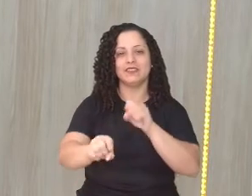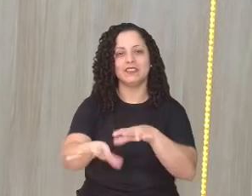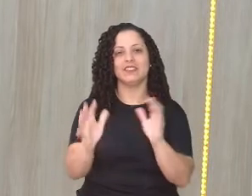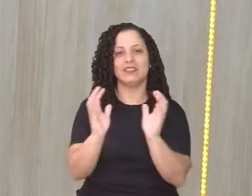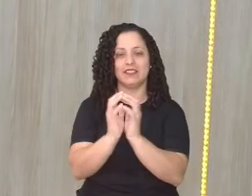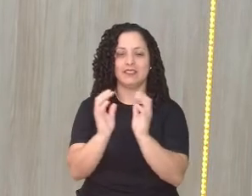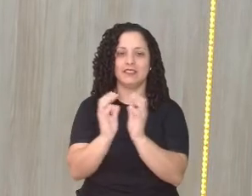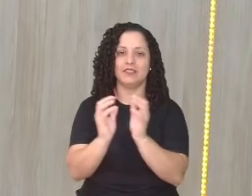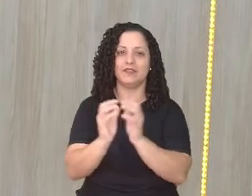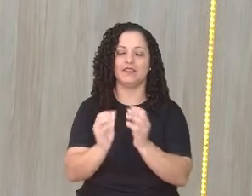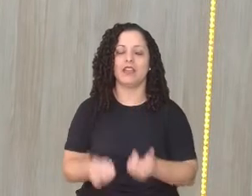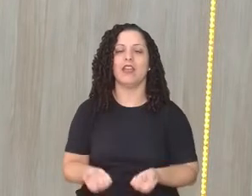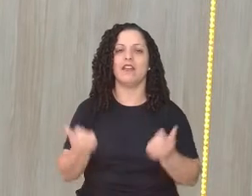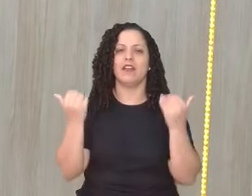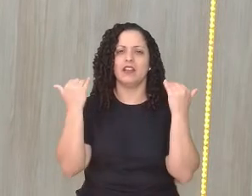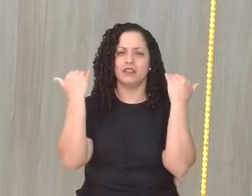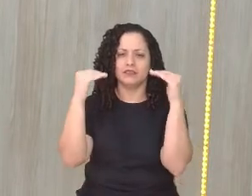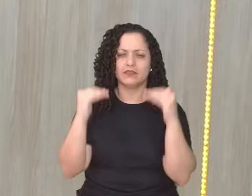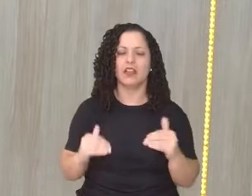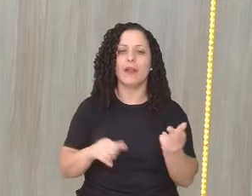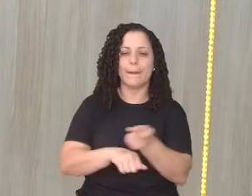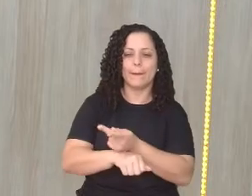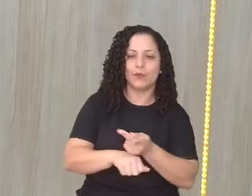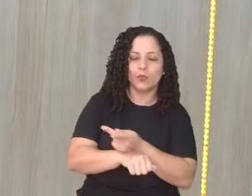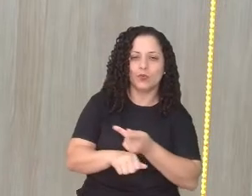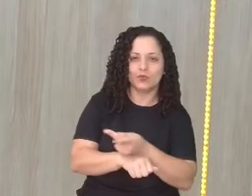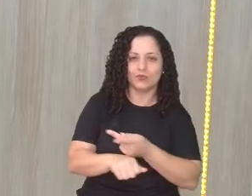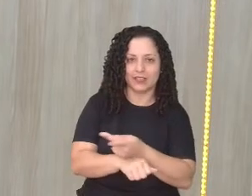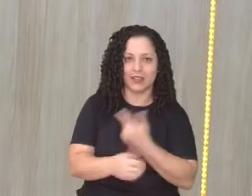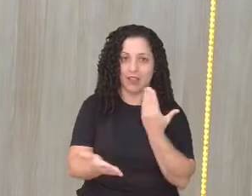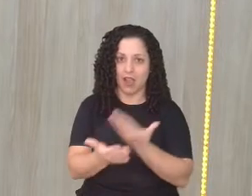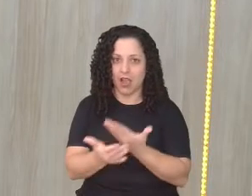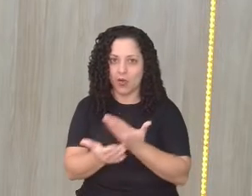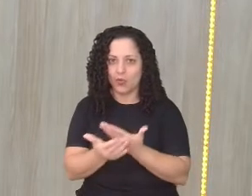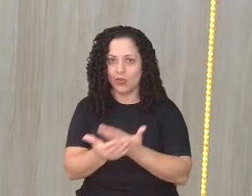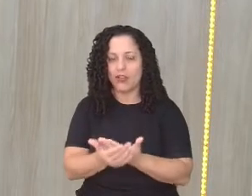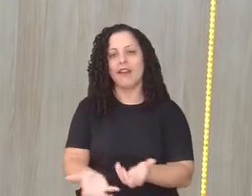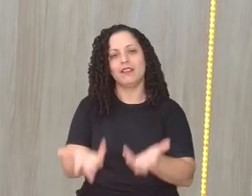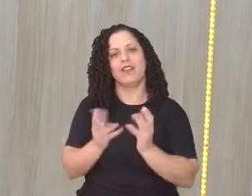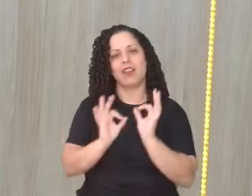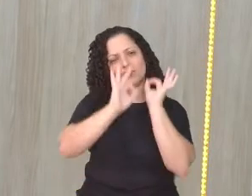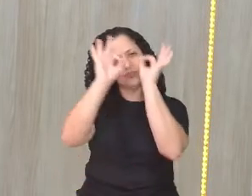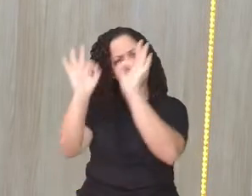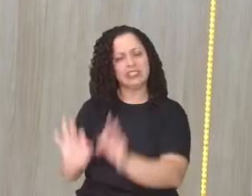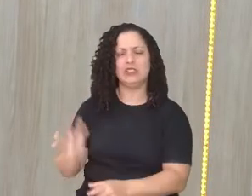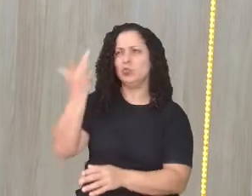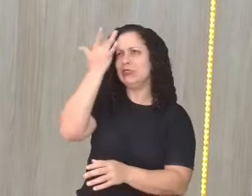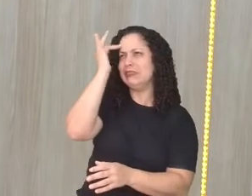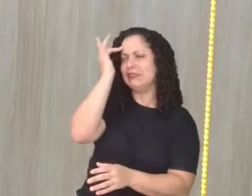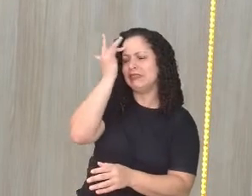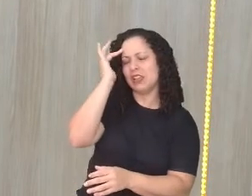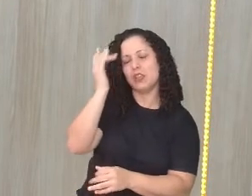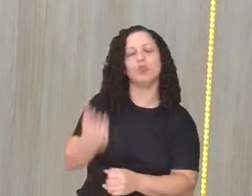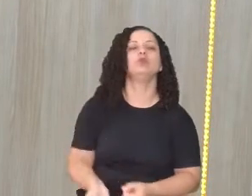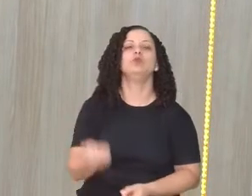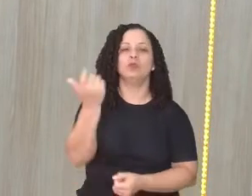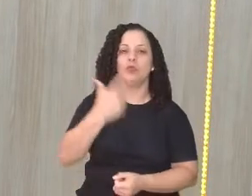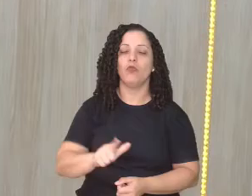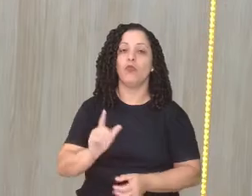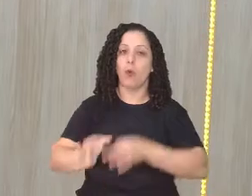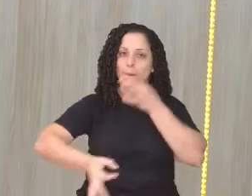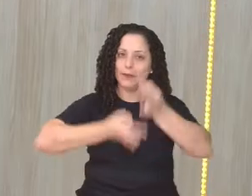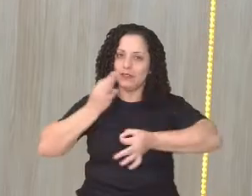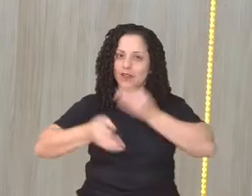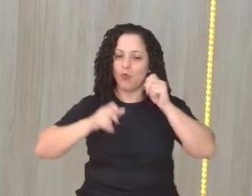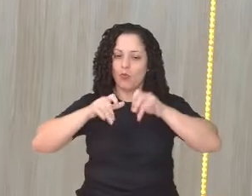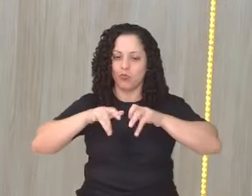na playlist, pega a aula que você quer assistir, a aula que você quer repetir, que não entendeu direito, então comenta alguma